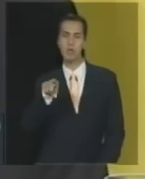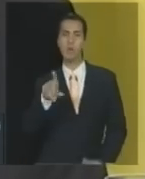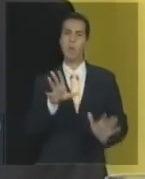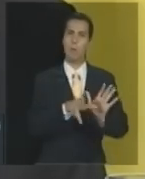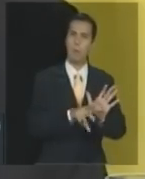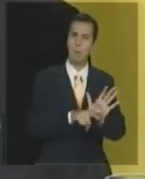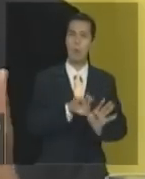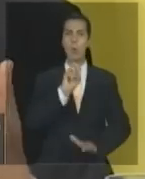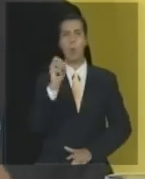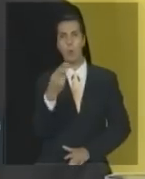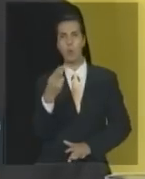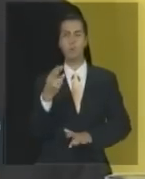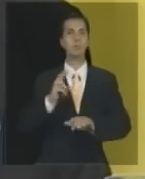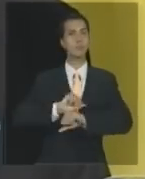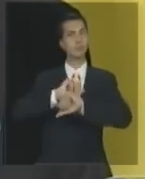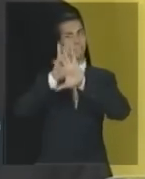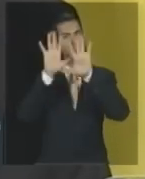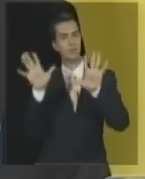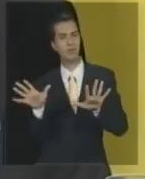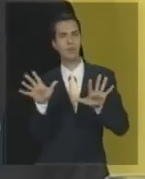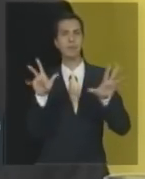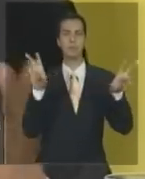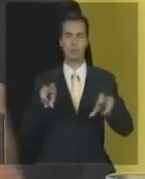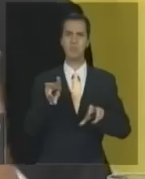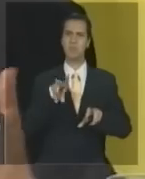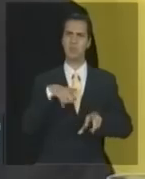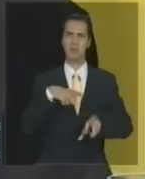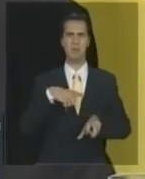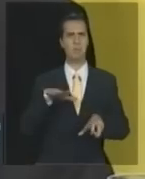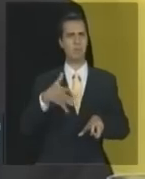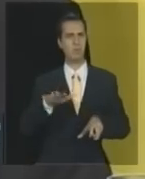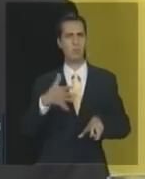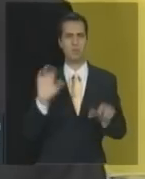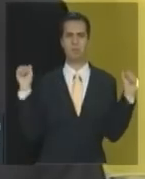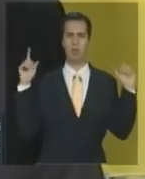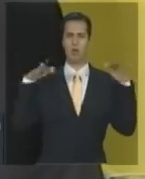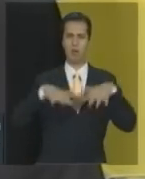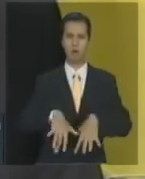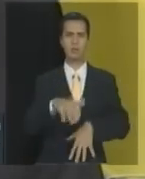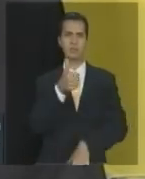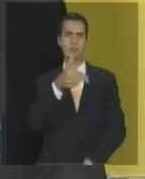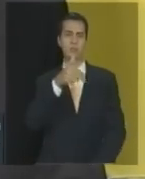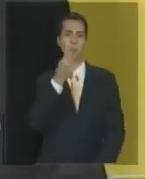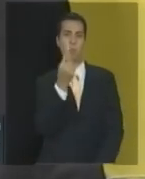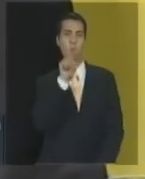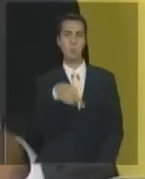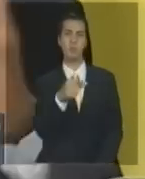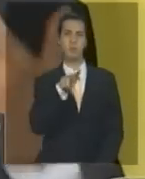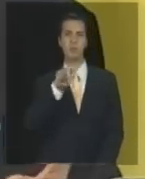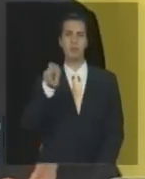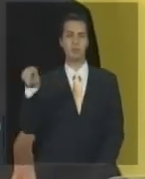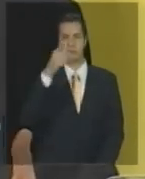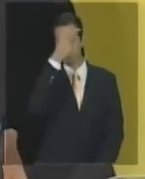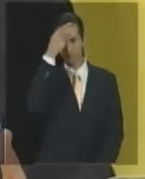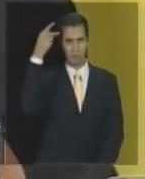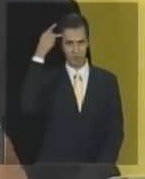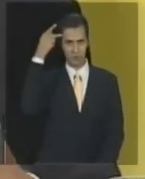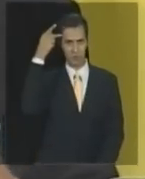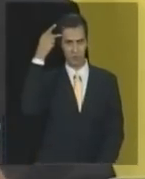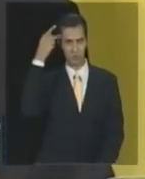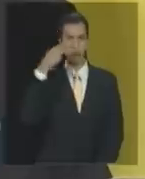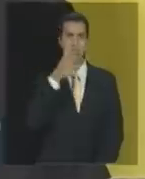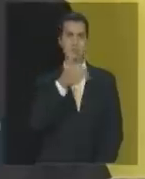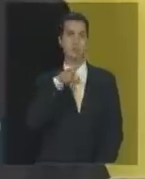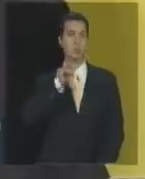mais de, em média, 1.500 pessoas de 140 países do mundo. Também não é por acaso